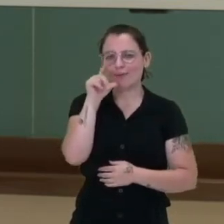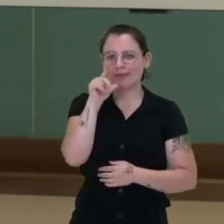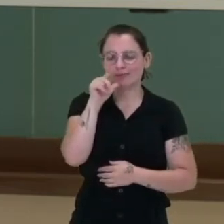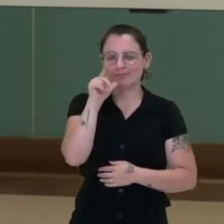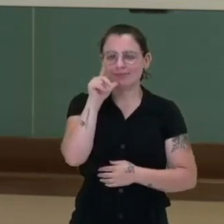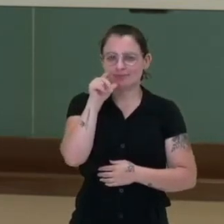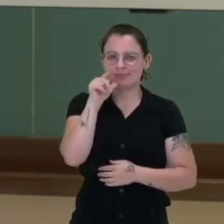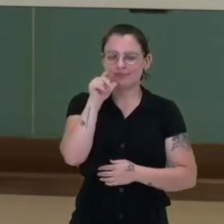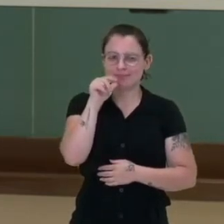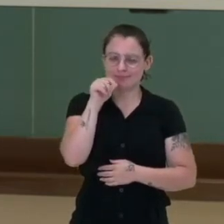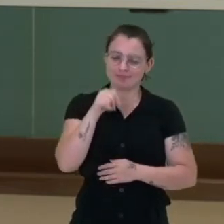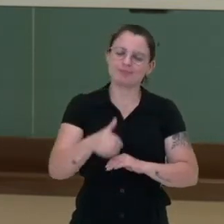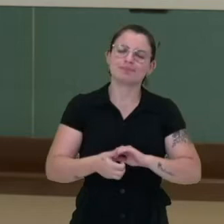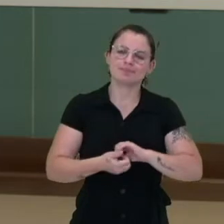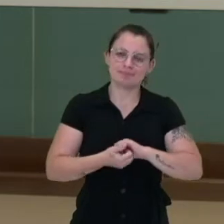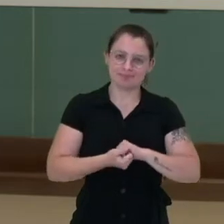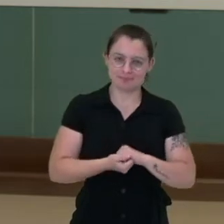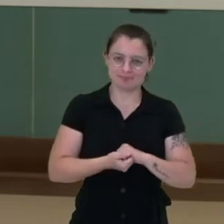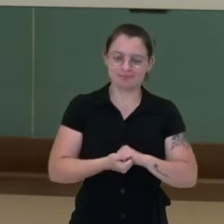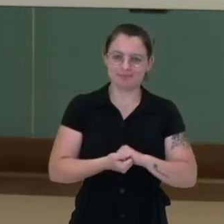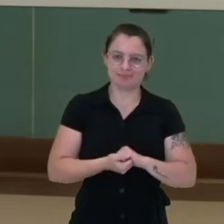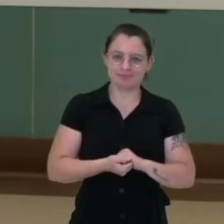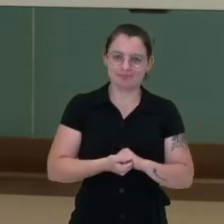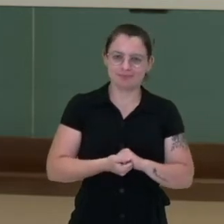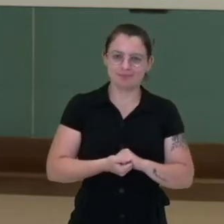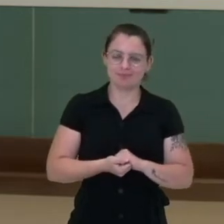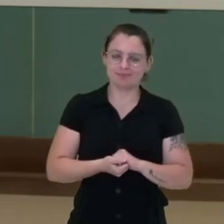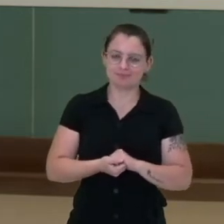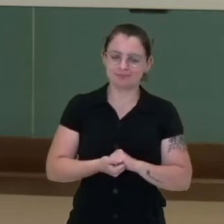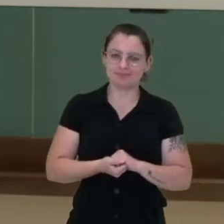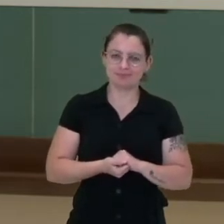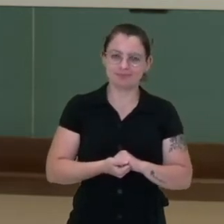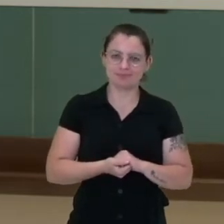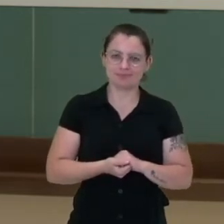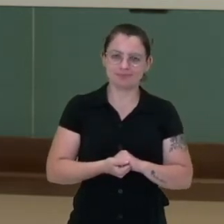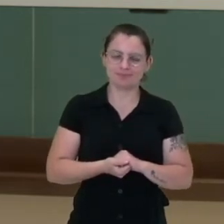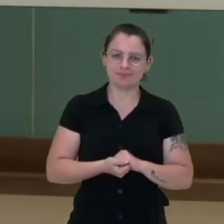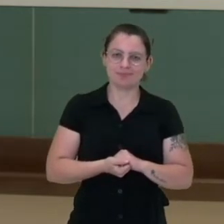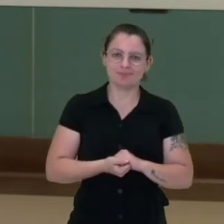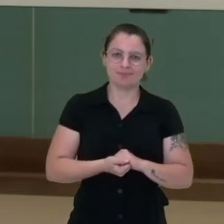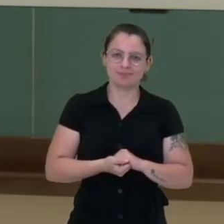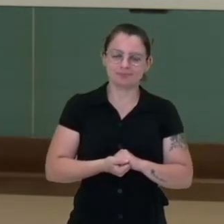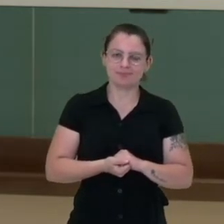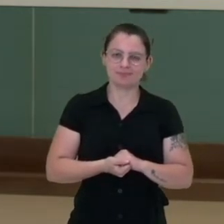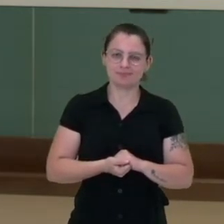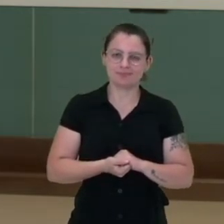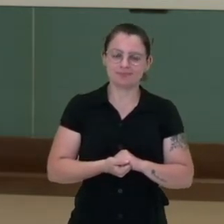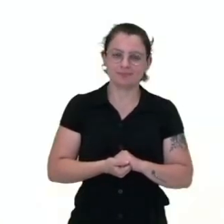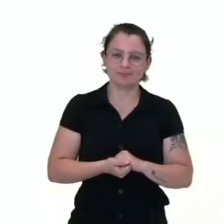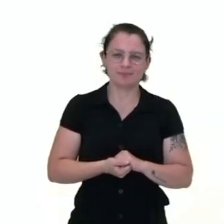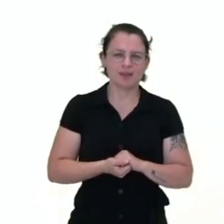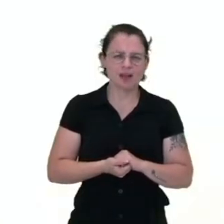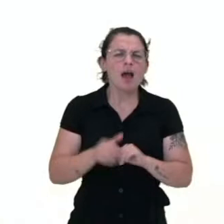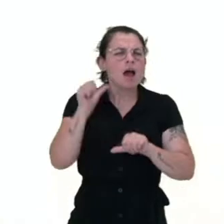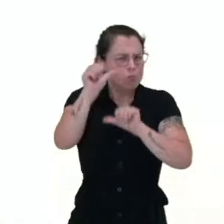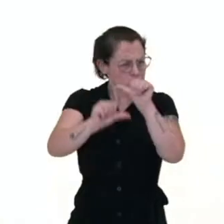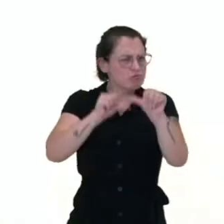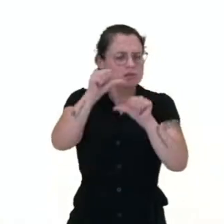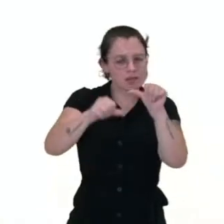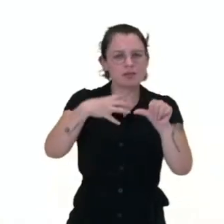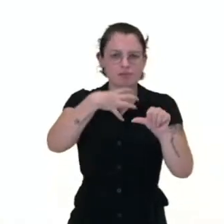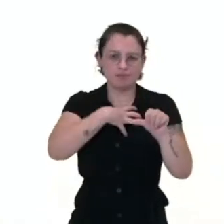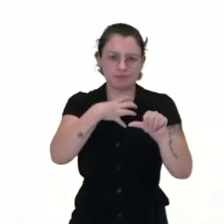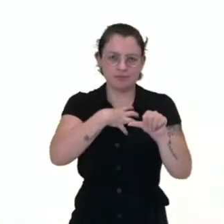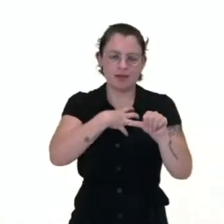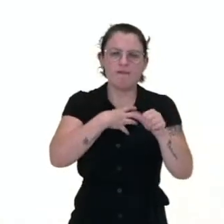sua composição átomos de hidrogênio e de oxigênio. As mudanças de estado físico,